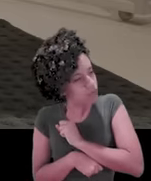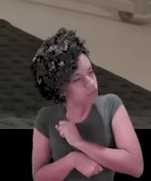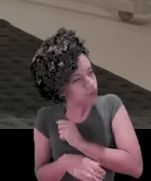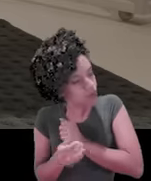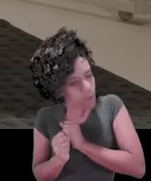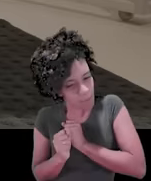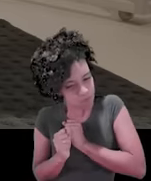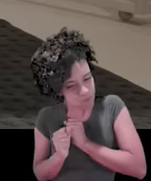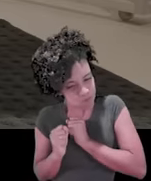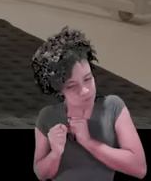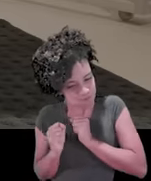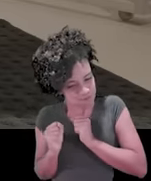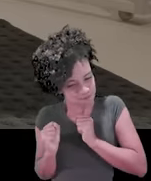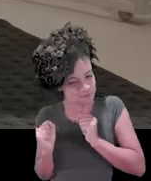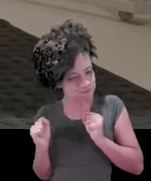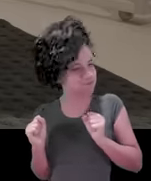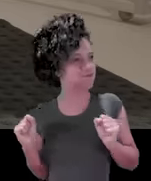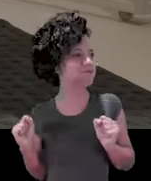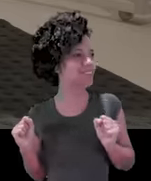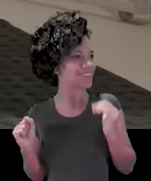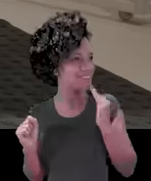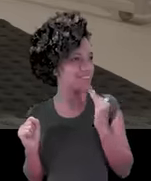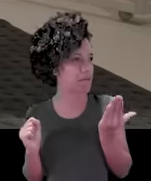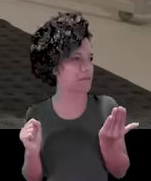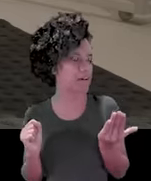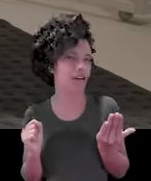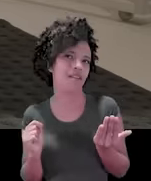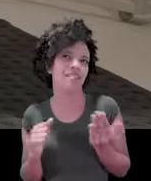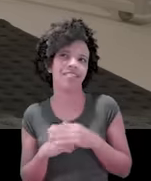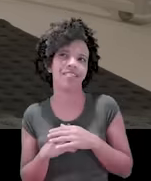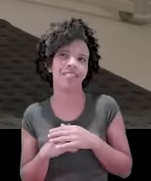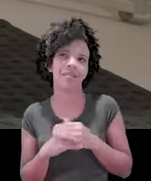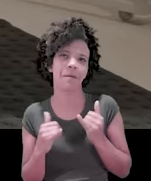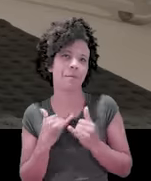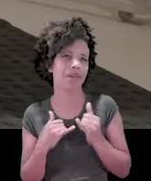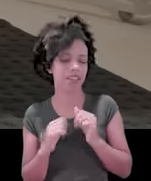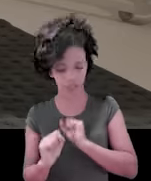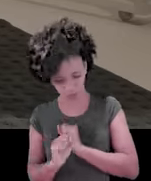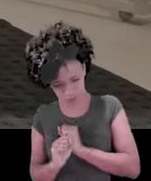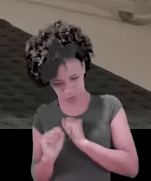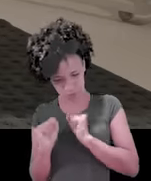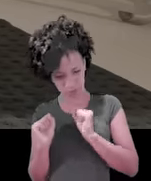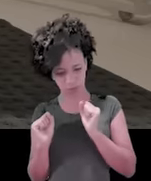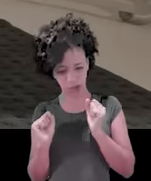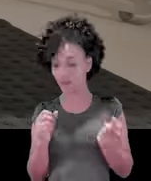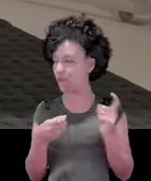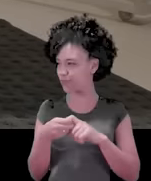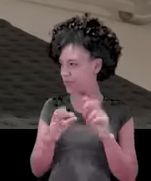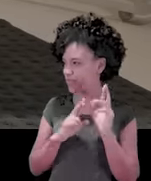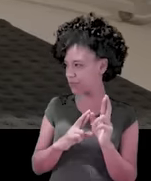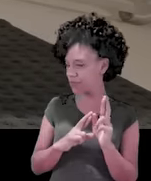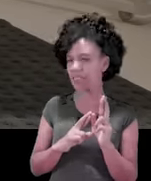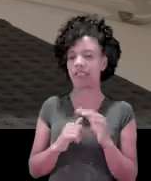começar Crescendo com as aulas em sabe E aí você vai tirando pouco aquele peso voltando a